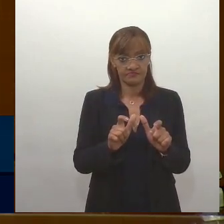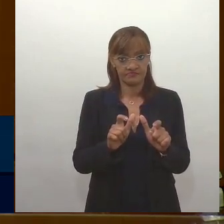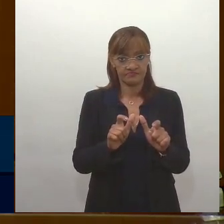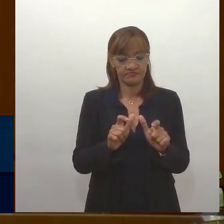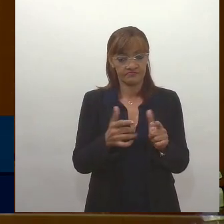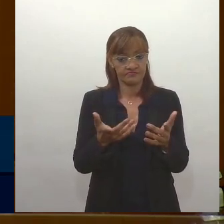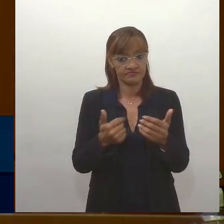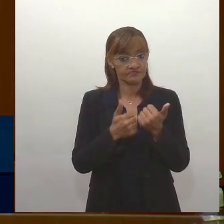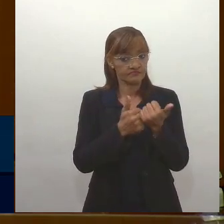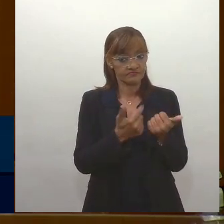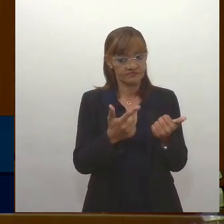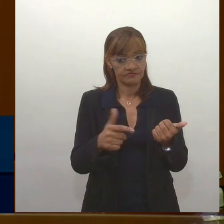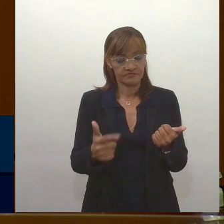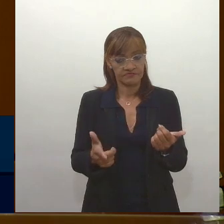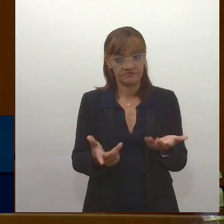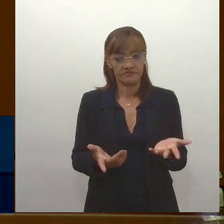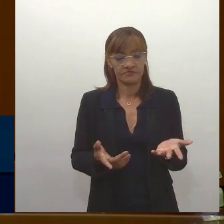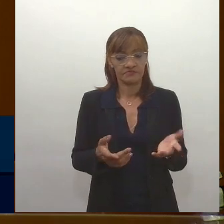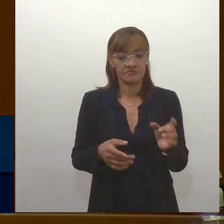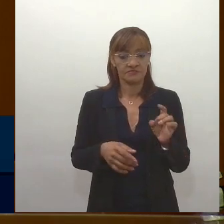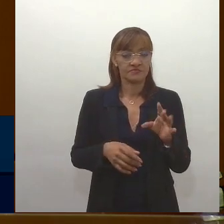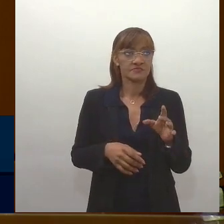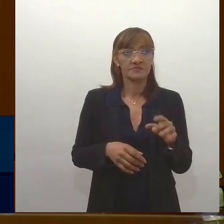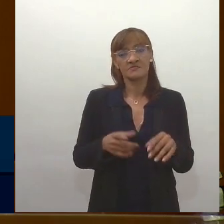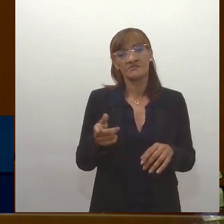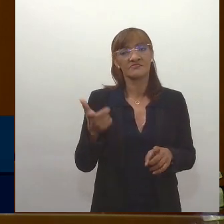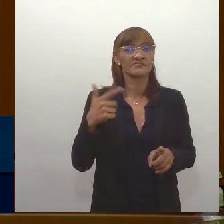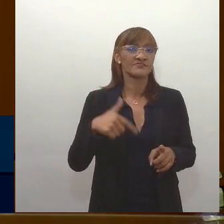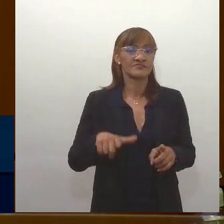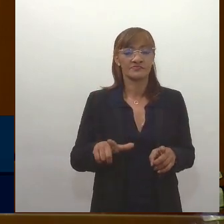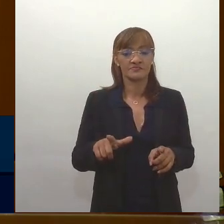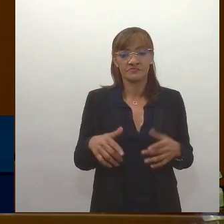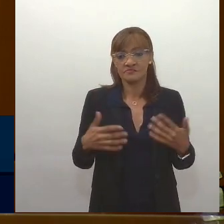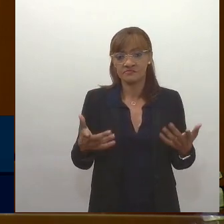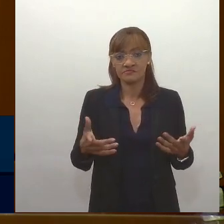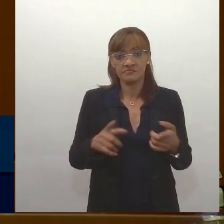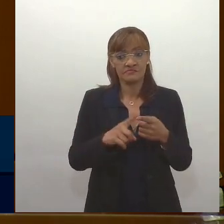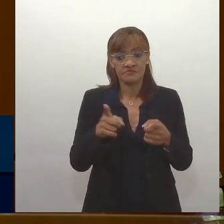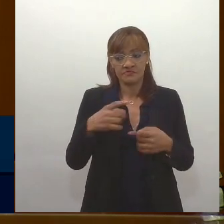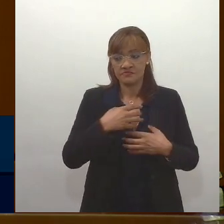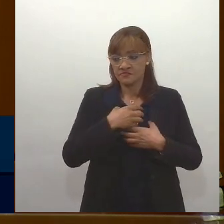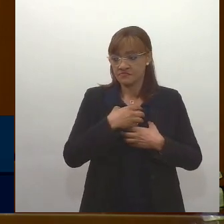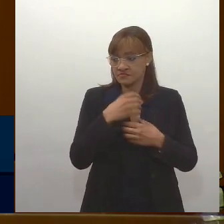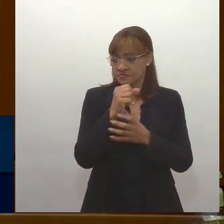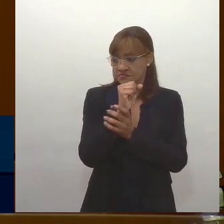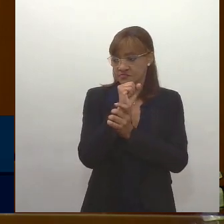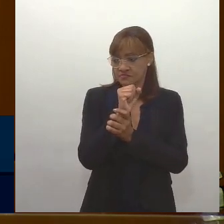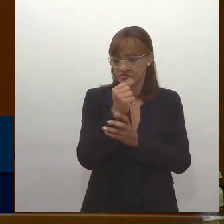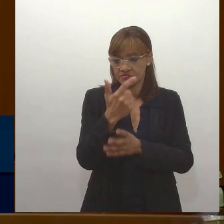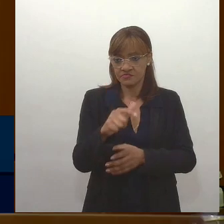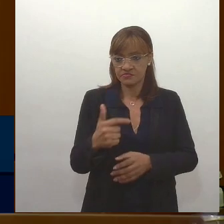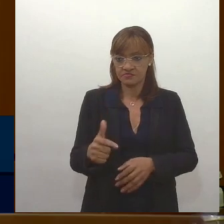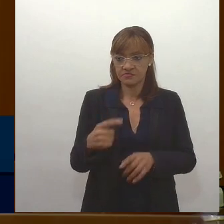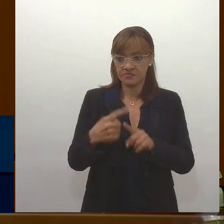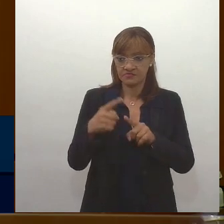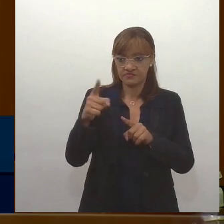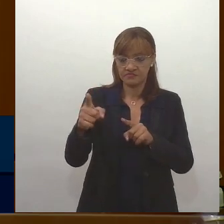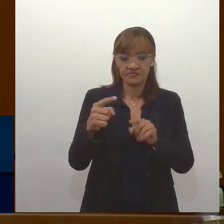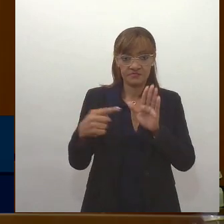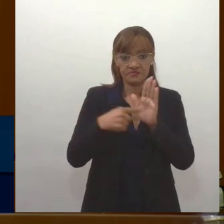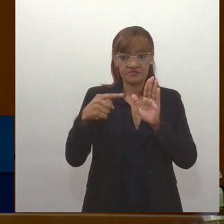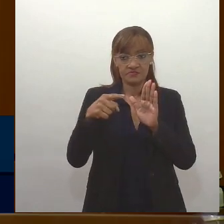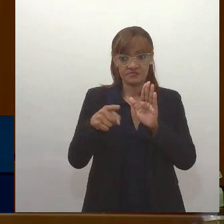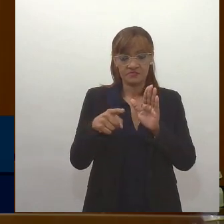caso e elas não se sentem seguras de que aquela queixa vai ser apurada de